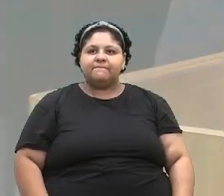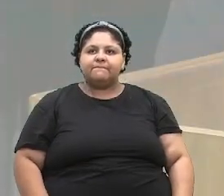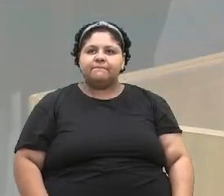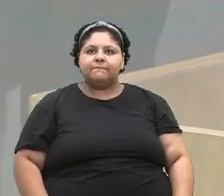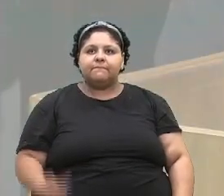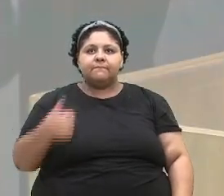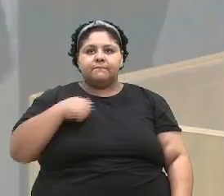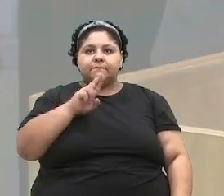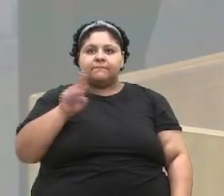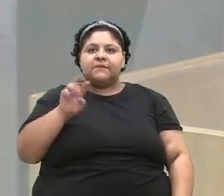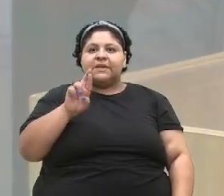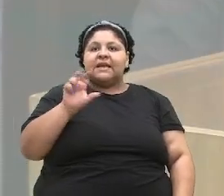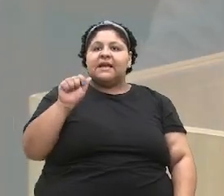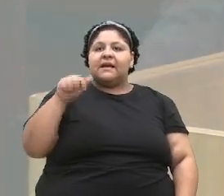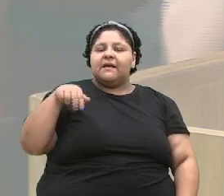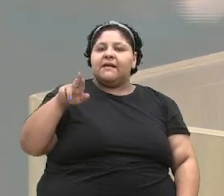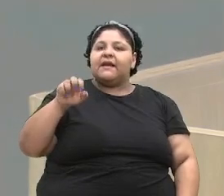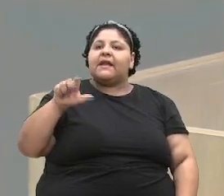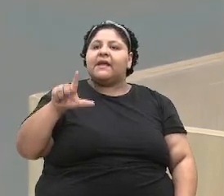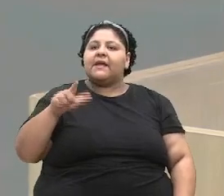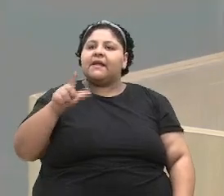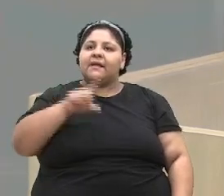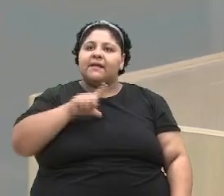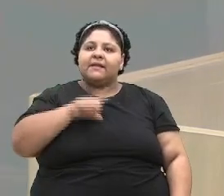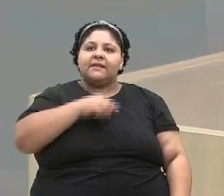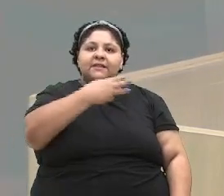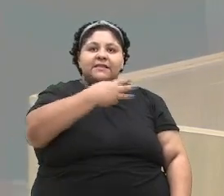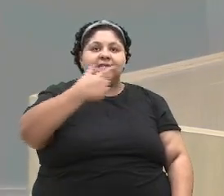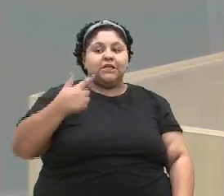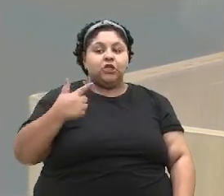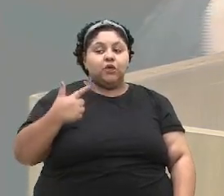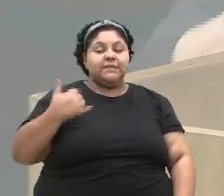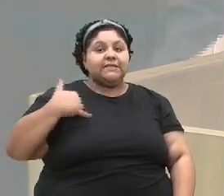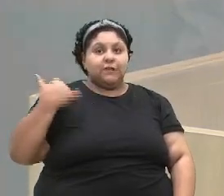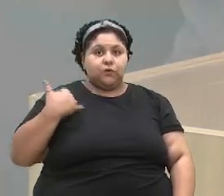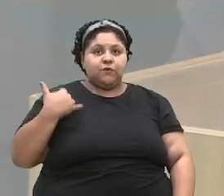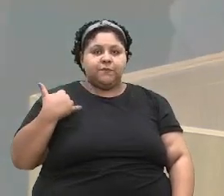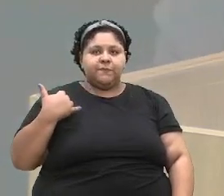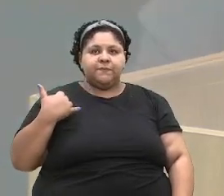Me chamo Raquel da Rosa. Tenho 32 anos.